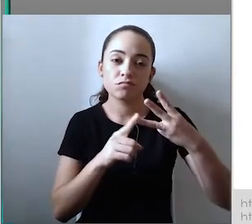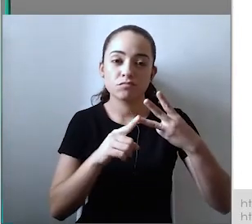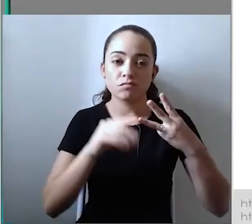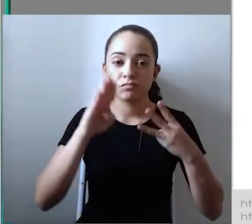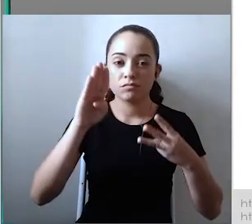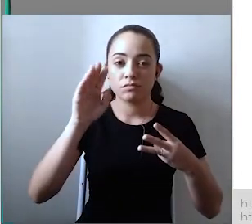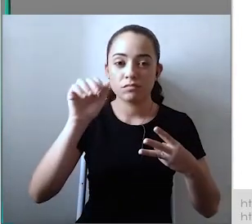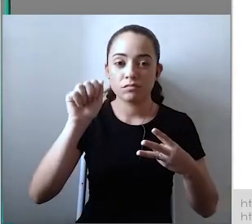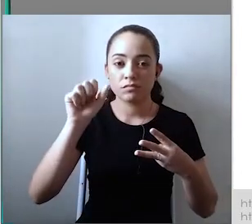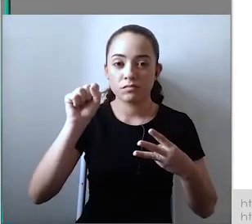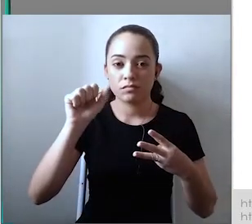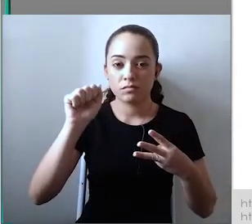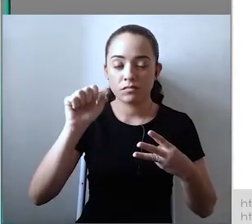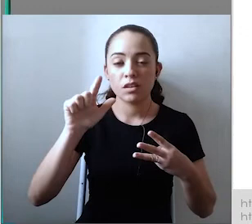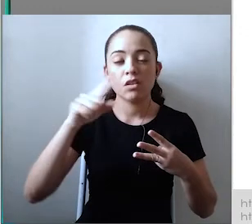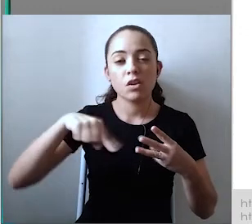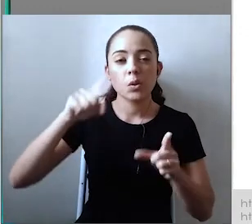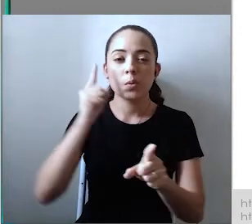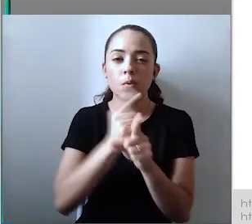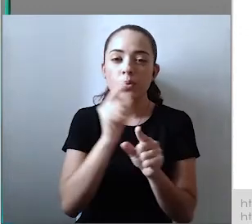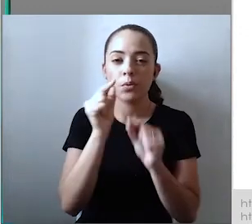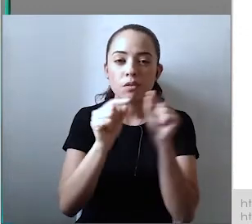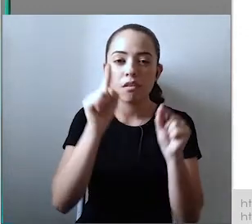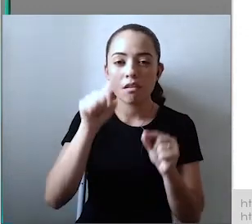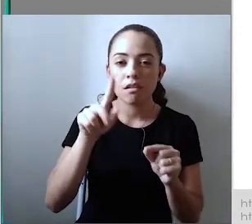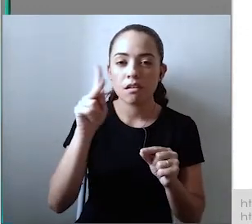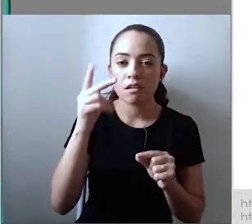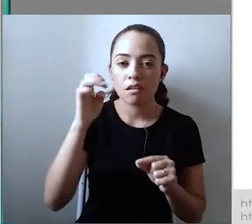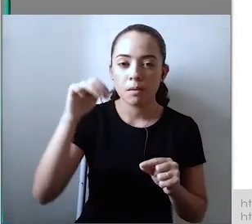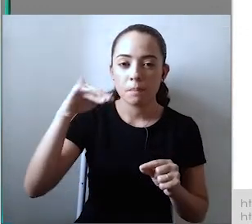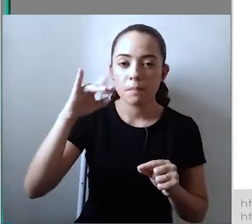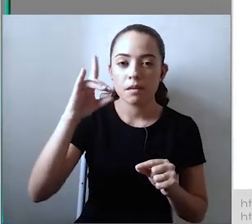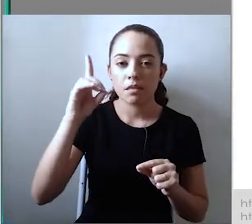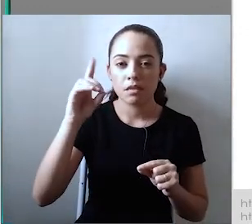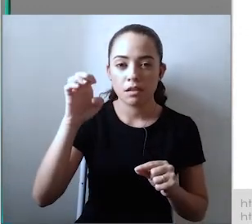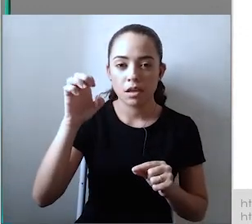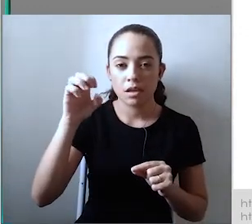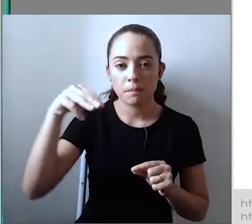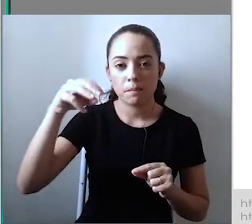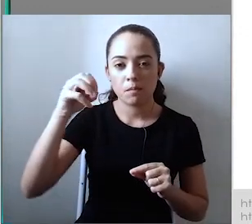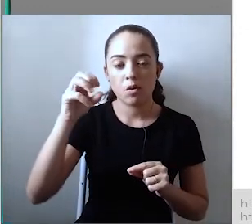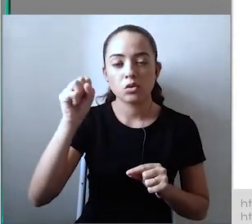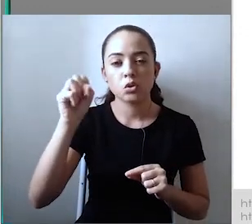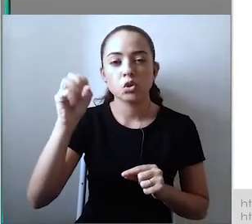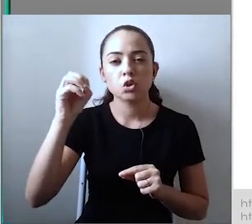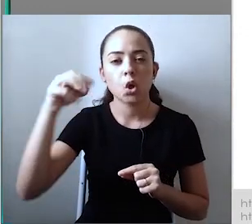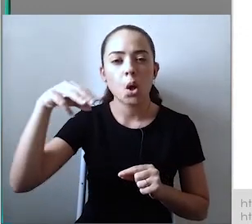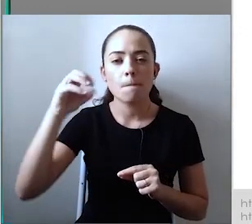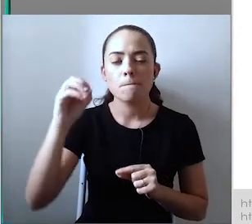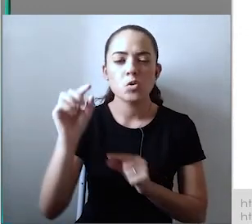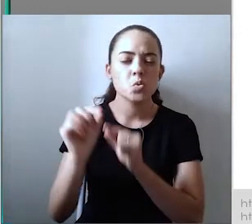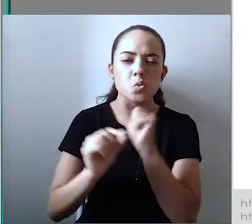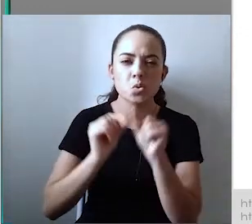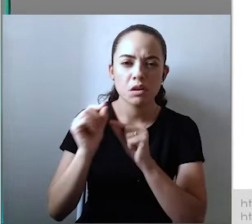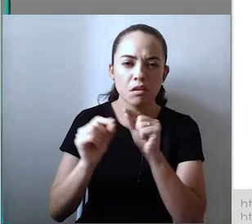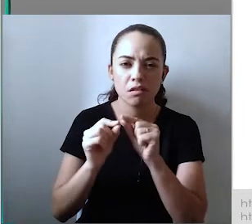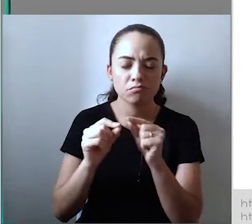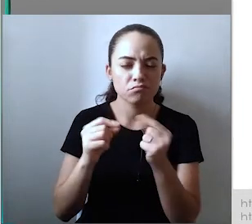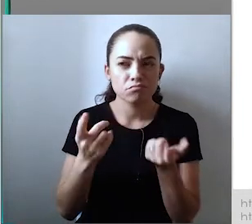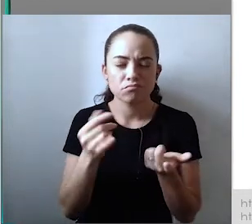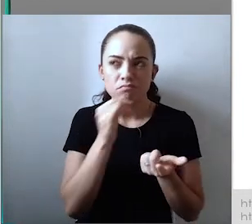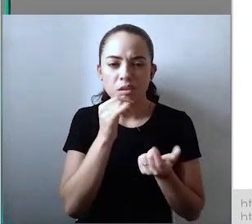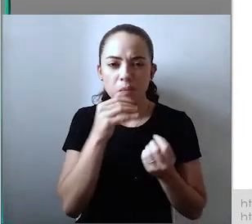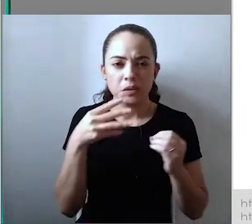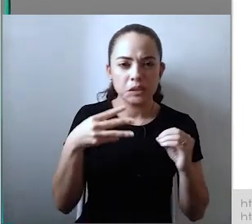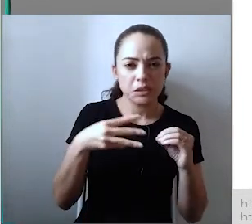Quanto ao domínio basal, encontraremos os hemidesmossomos, que não são considerados do tipo junção celular, pois não estão